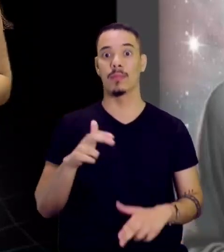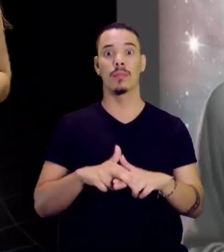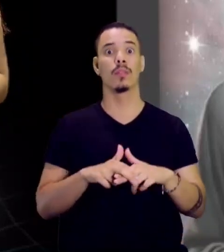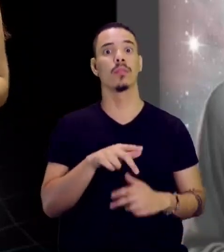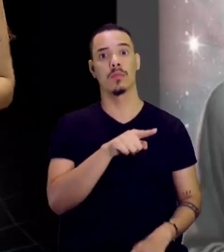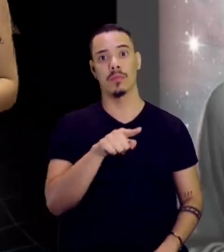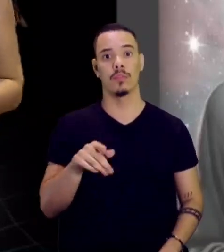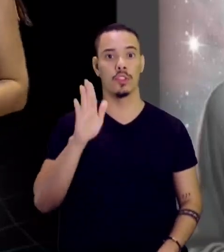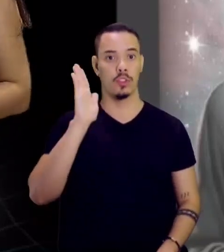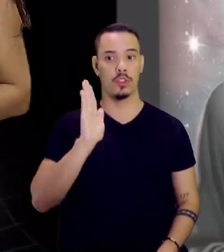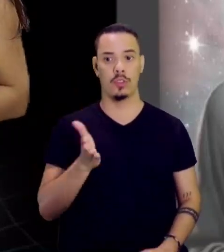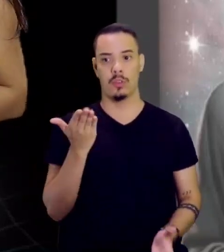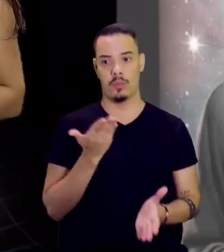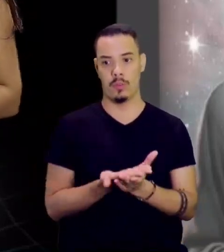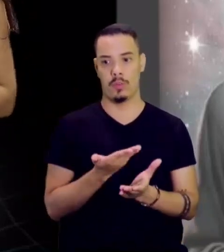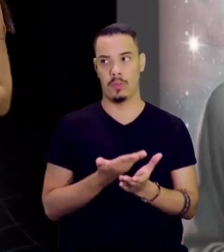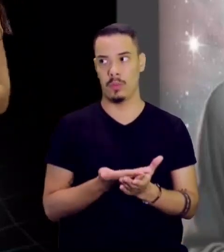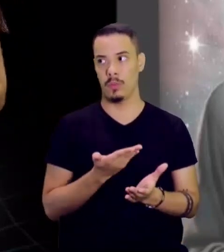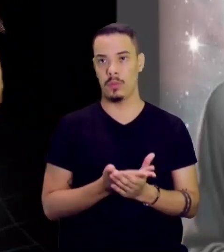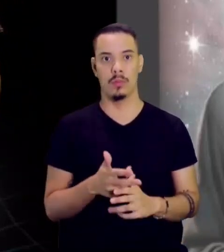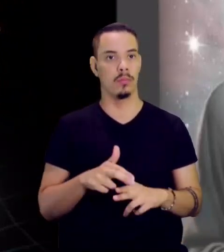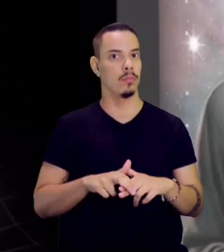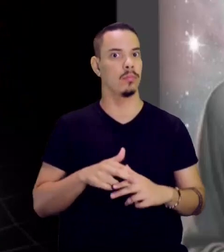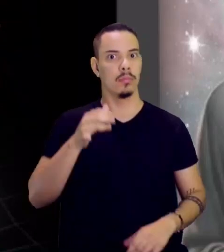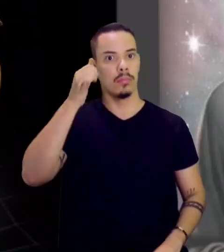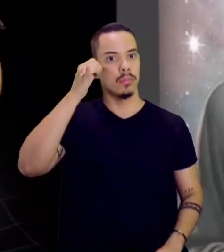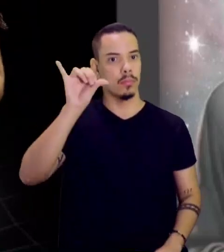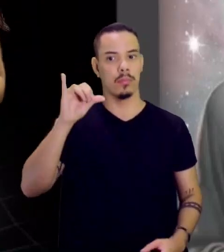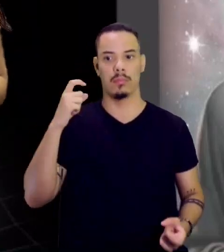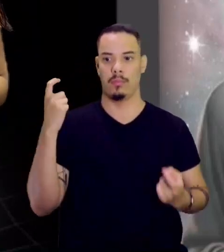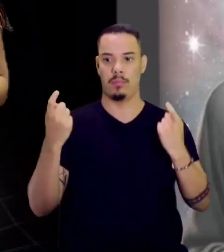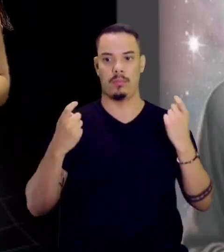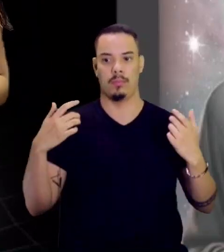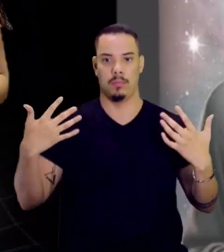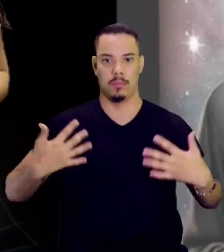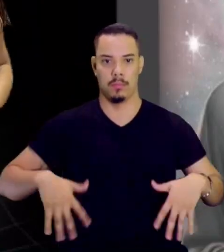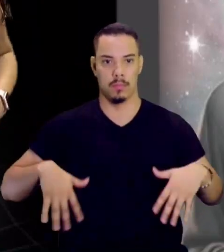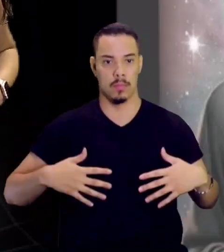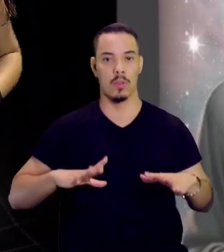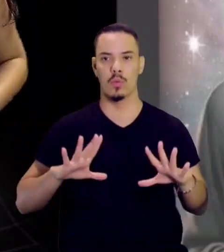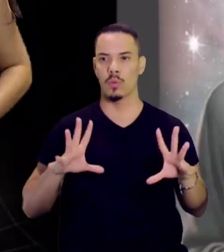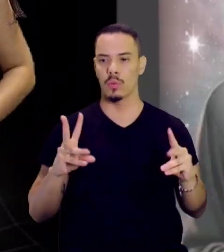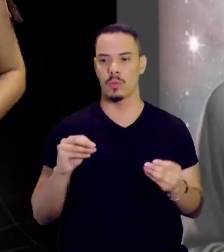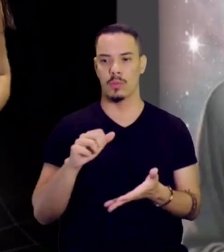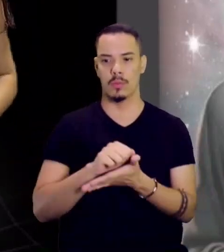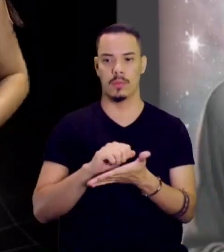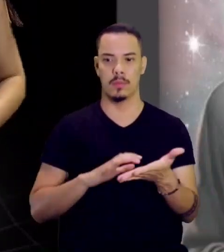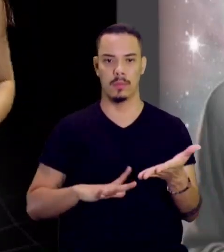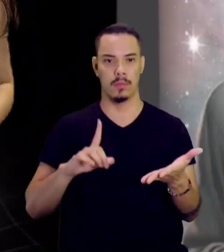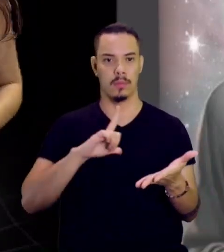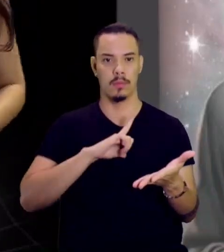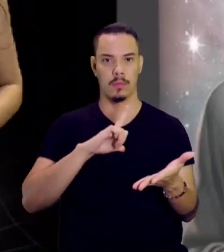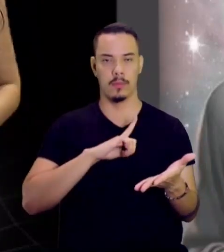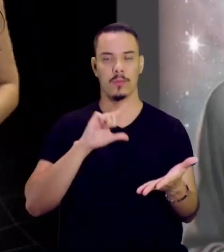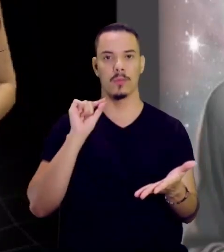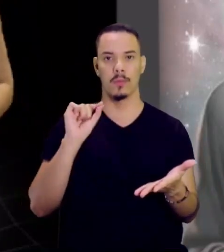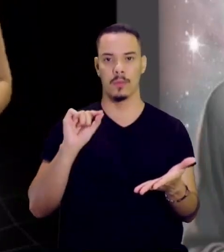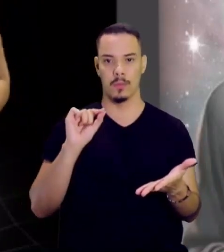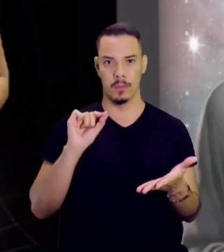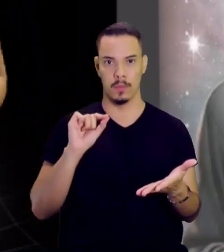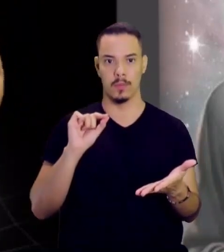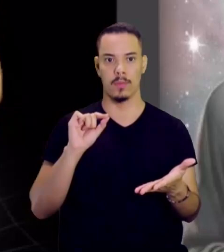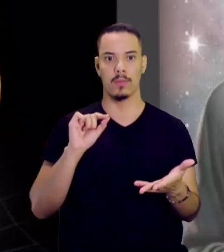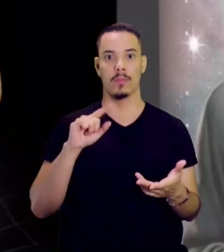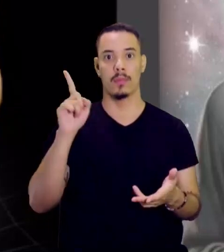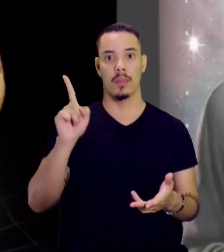já estudou. Então, não se preocupe. Entenda que todos os exercícios é um exercício